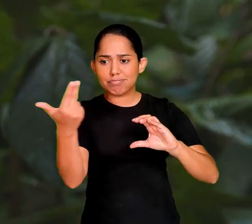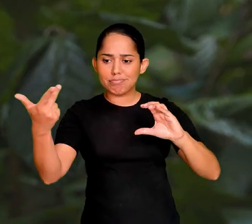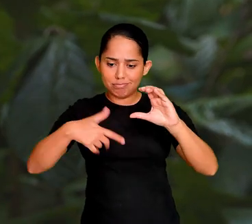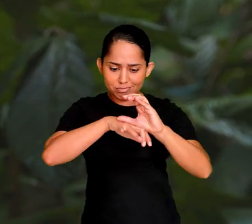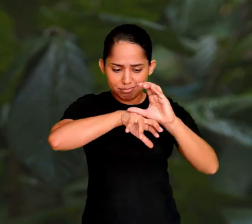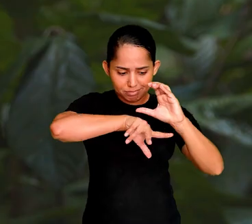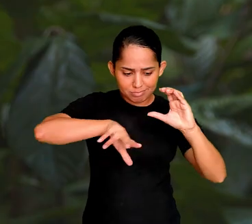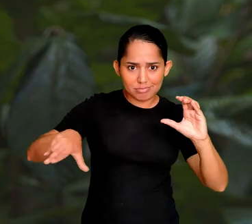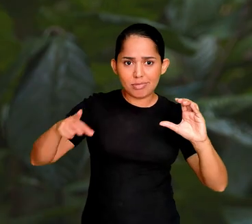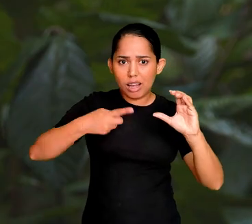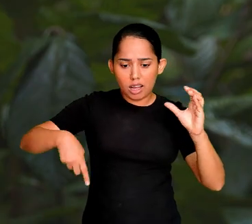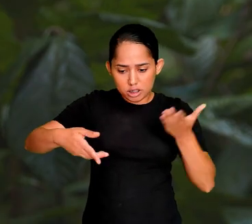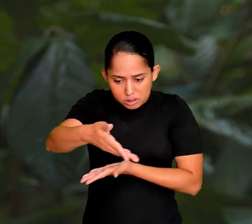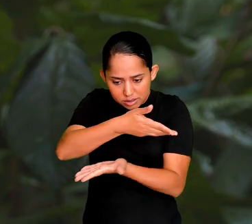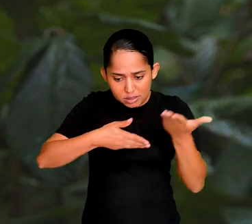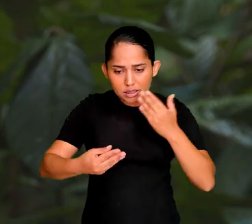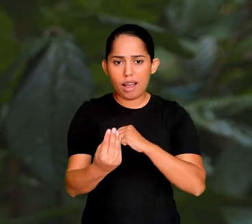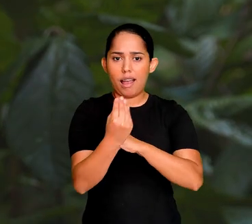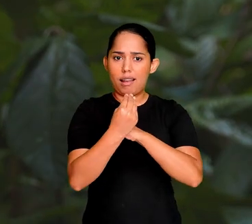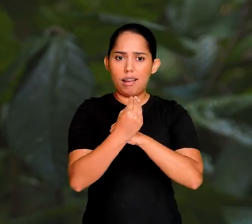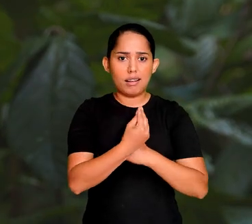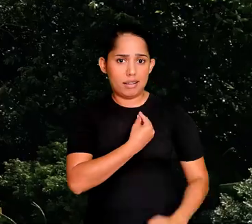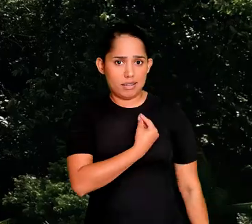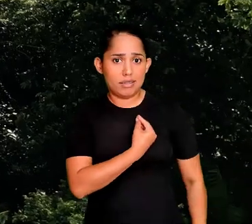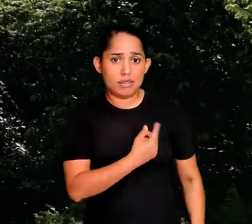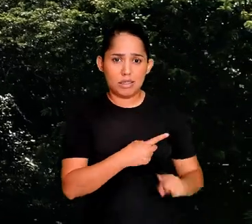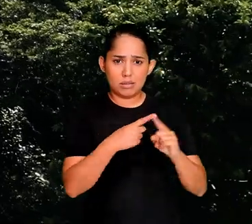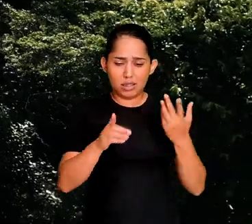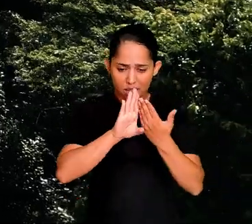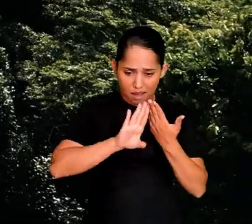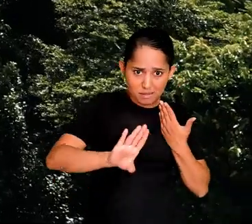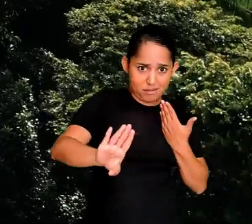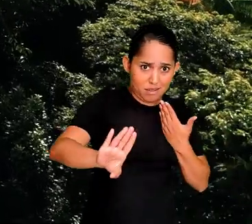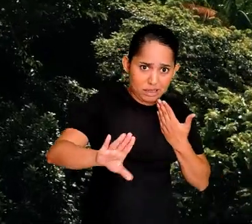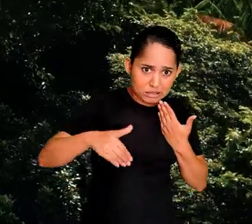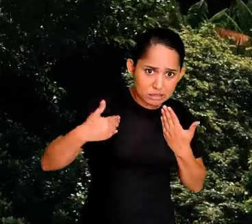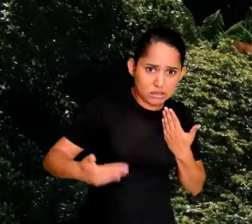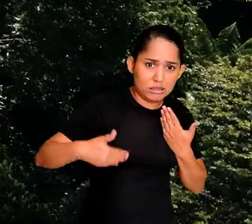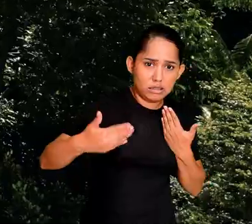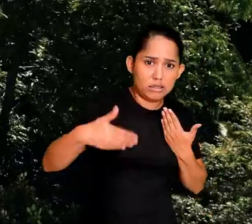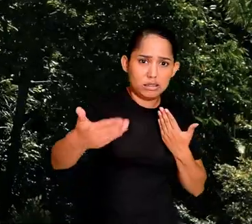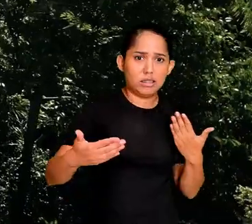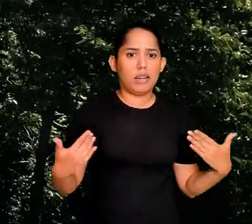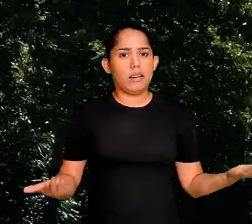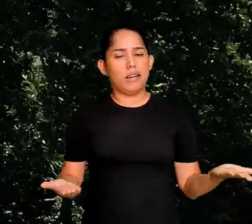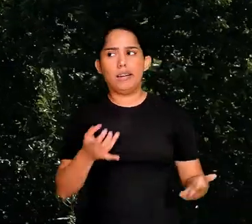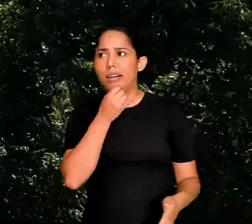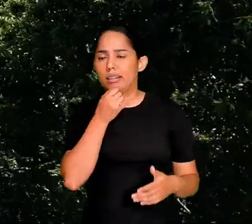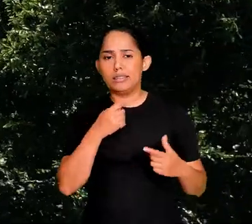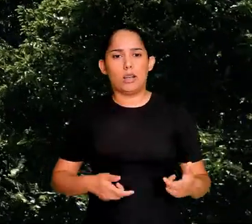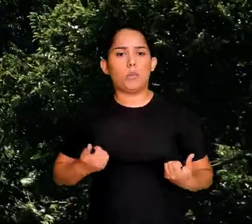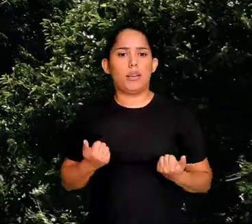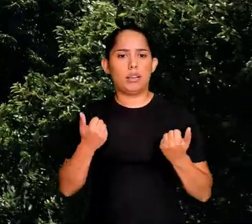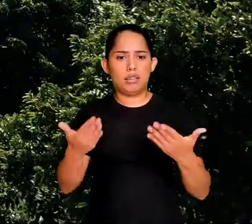flora, pra gente interagir, se alimentar e sobreviver. À medida que a gente se afasta disso, né, não foram nos dados